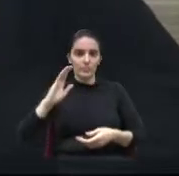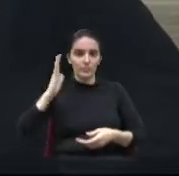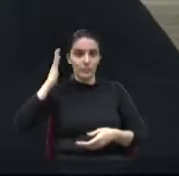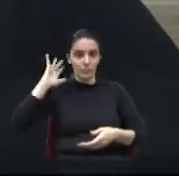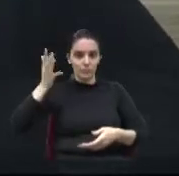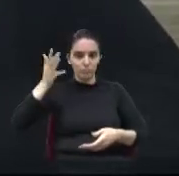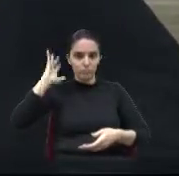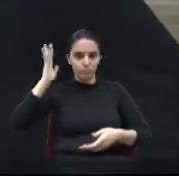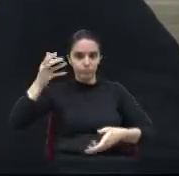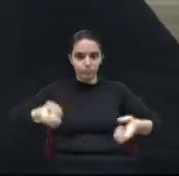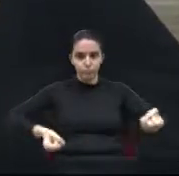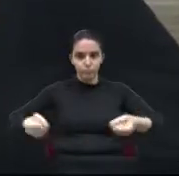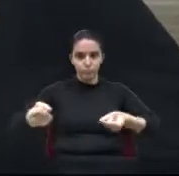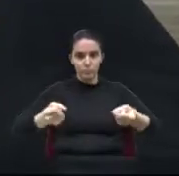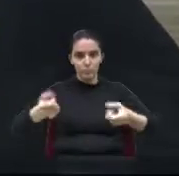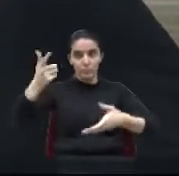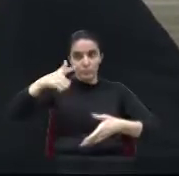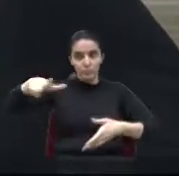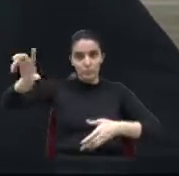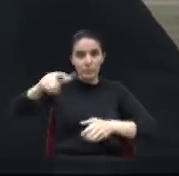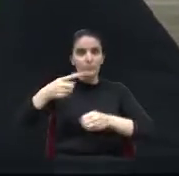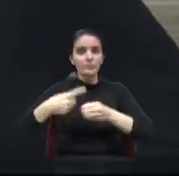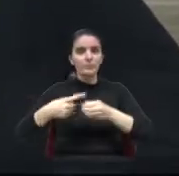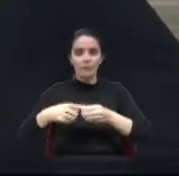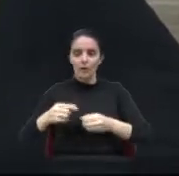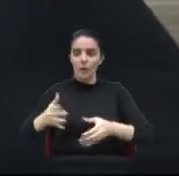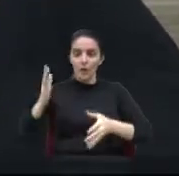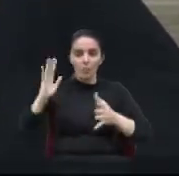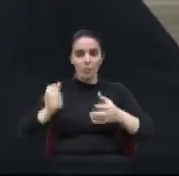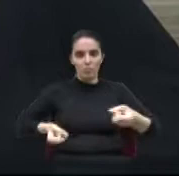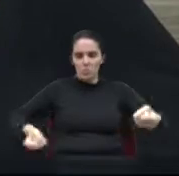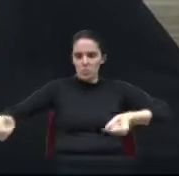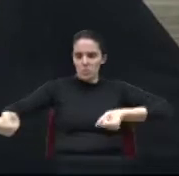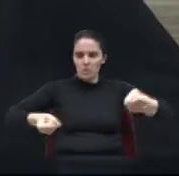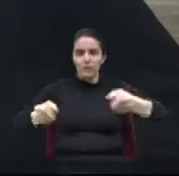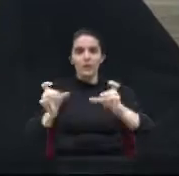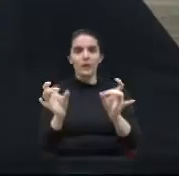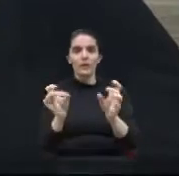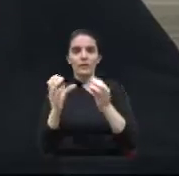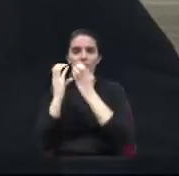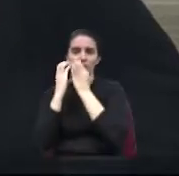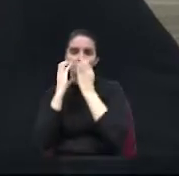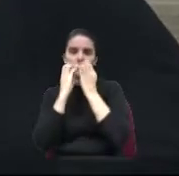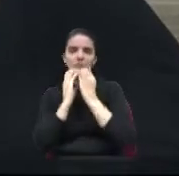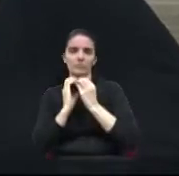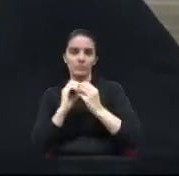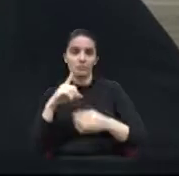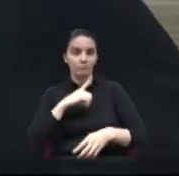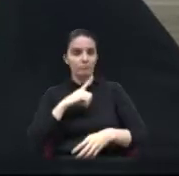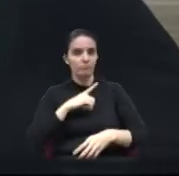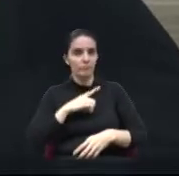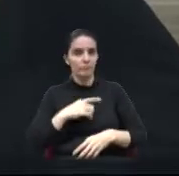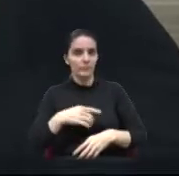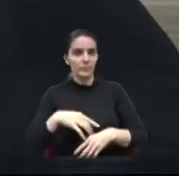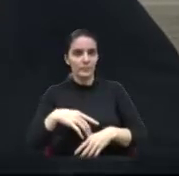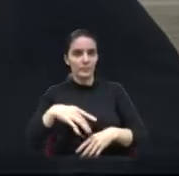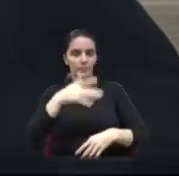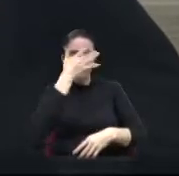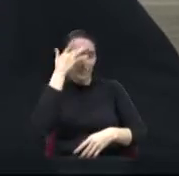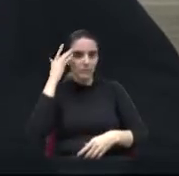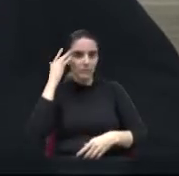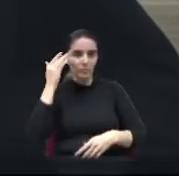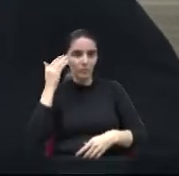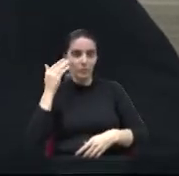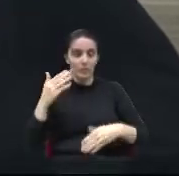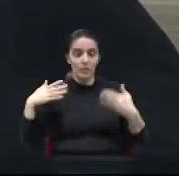receita. Também temos a possibilidade, como uma cidade de interesse turístico, a fazer eventos